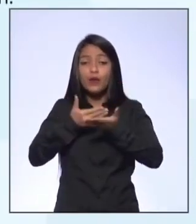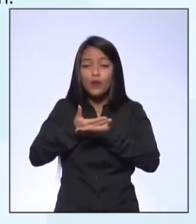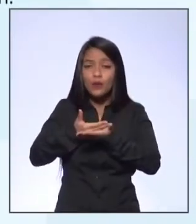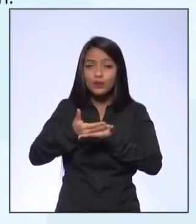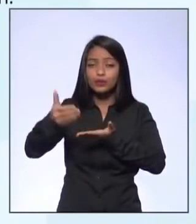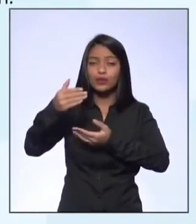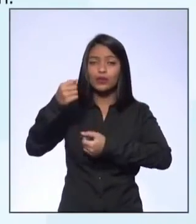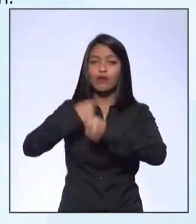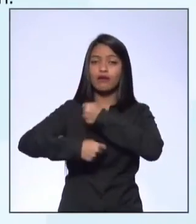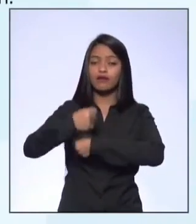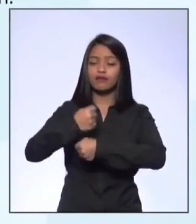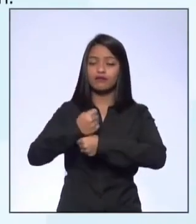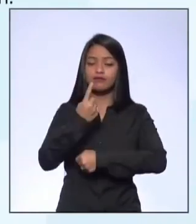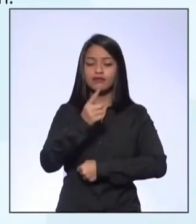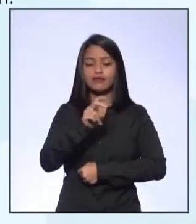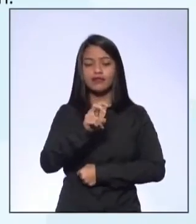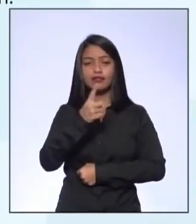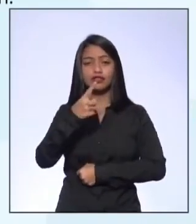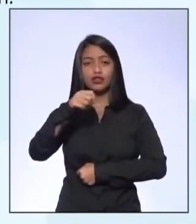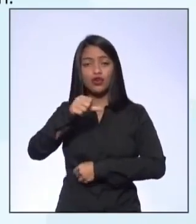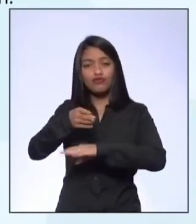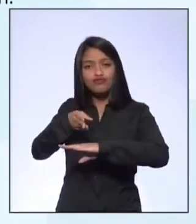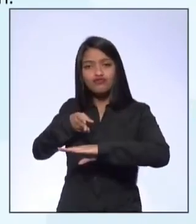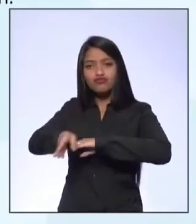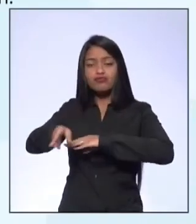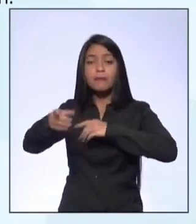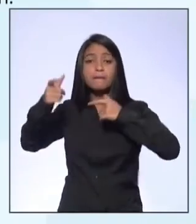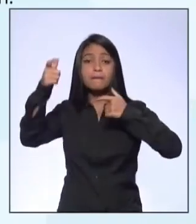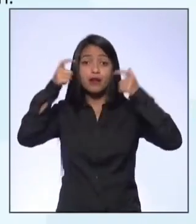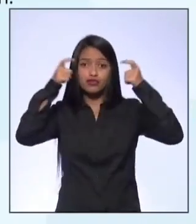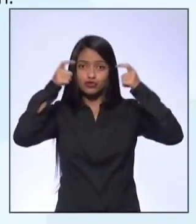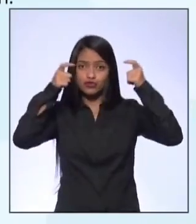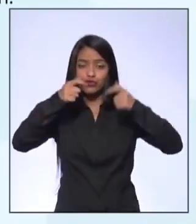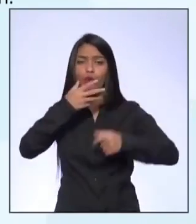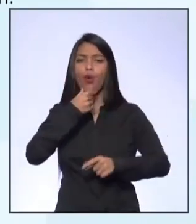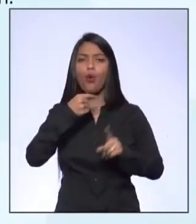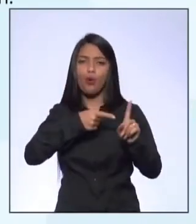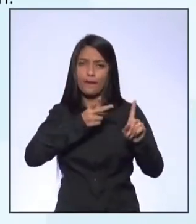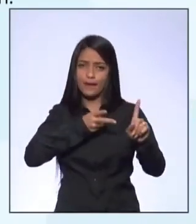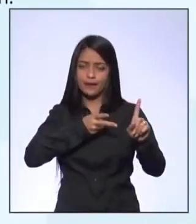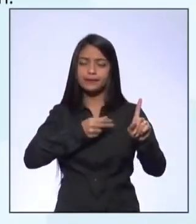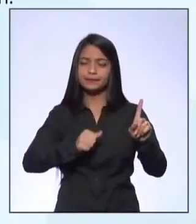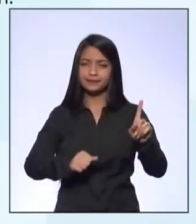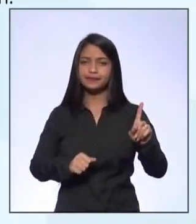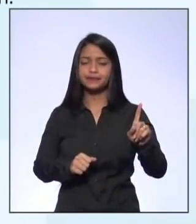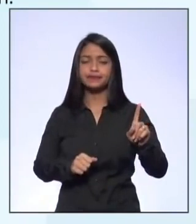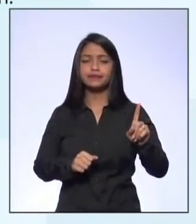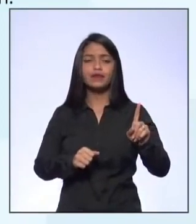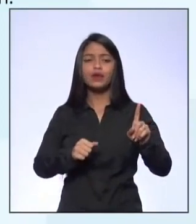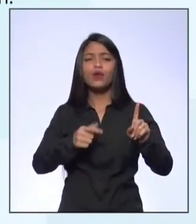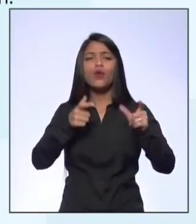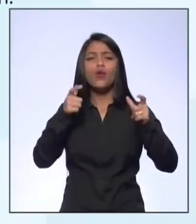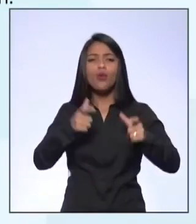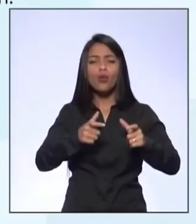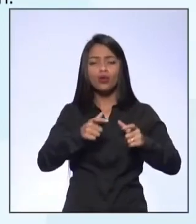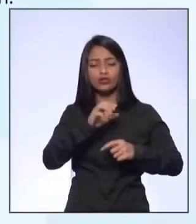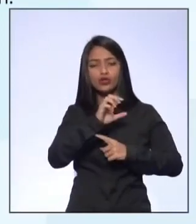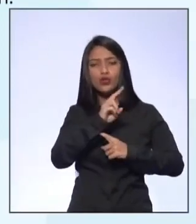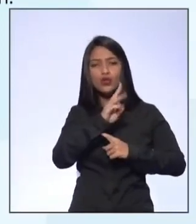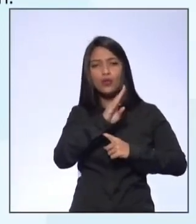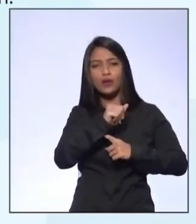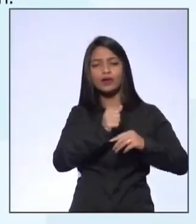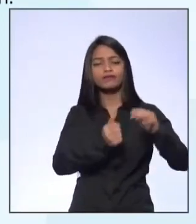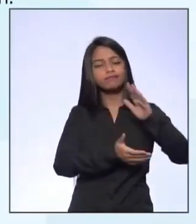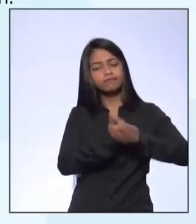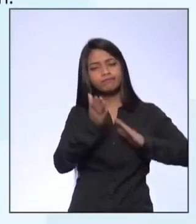iniciada em 1519 pelo Hernán Cortés. Ele partiu de Santiago de Cuba e